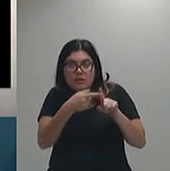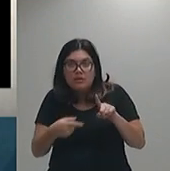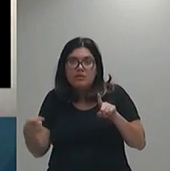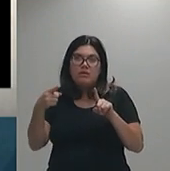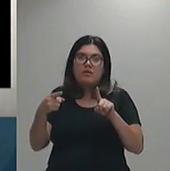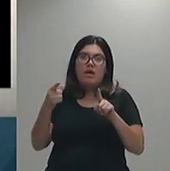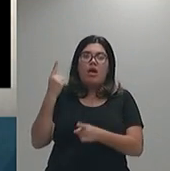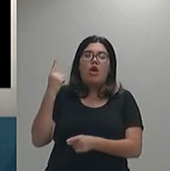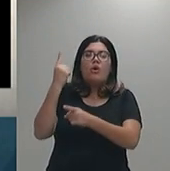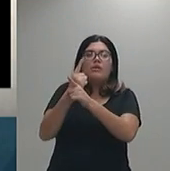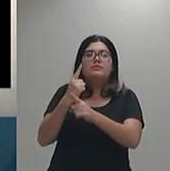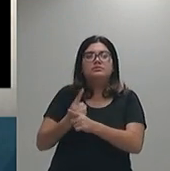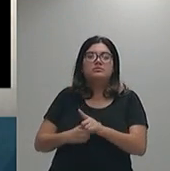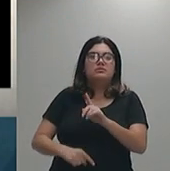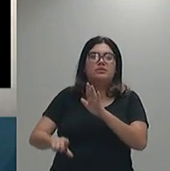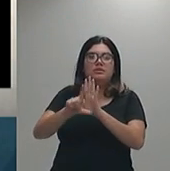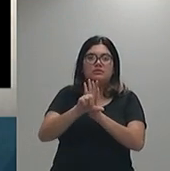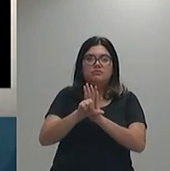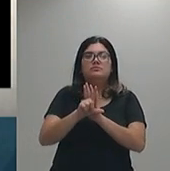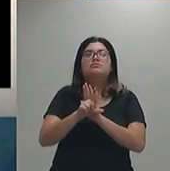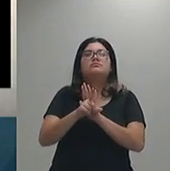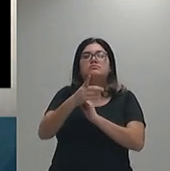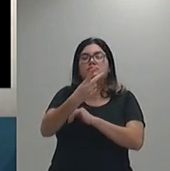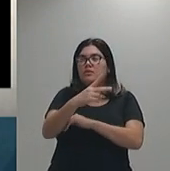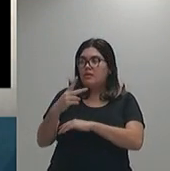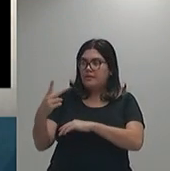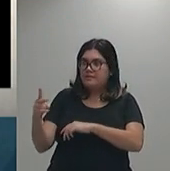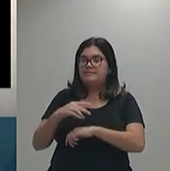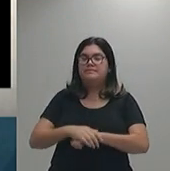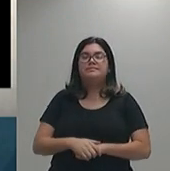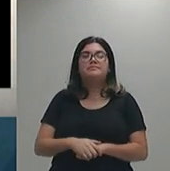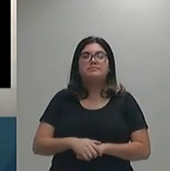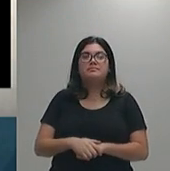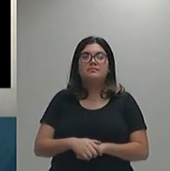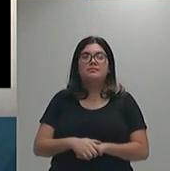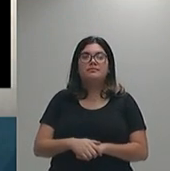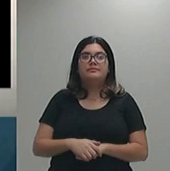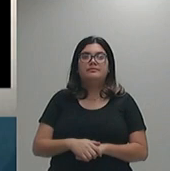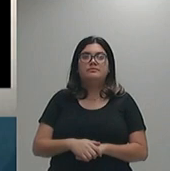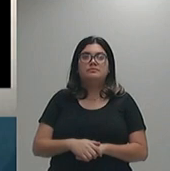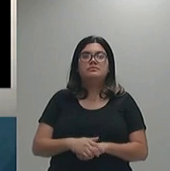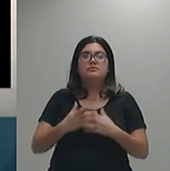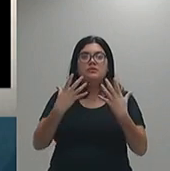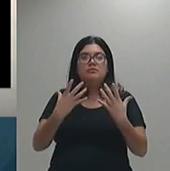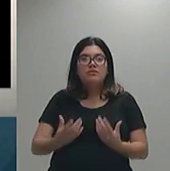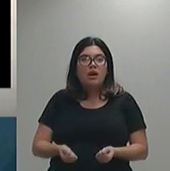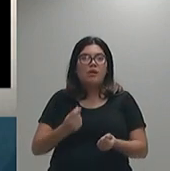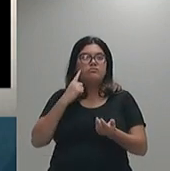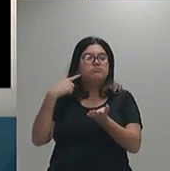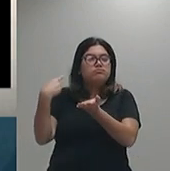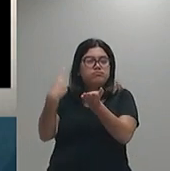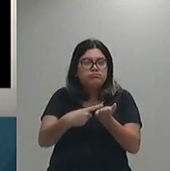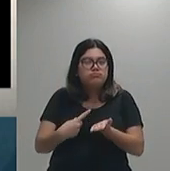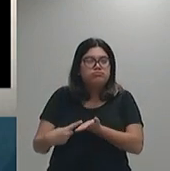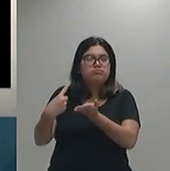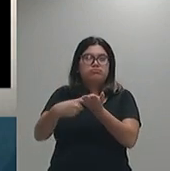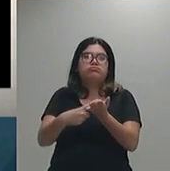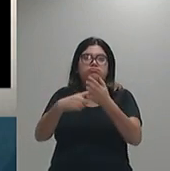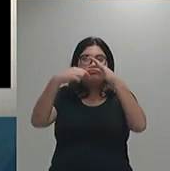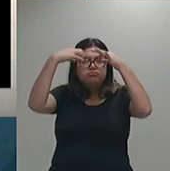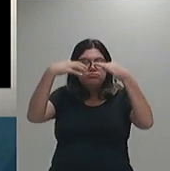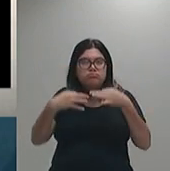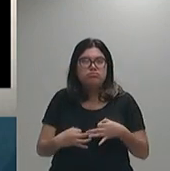legitimidade deles então senhores vamos botar as questões aqui no devido contexto